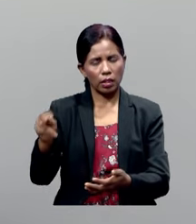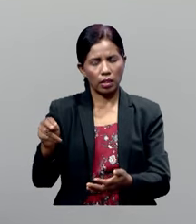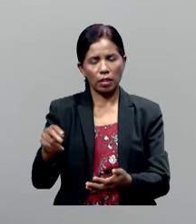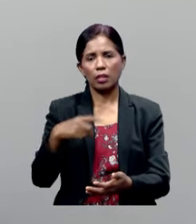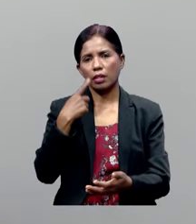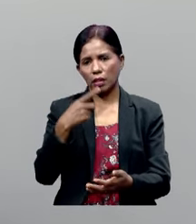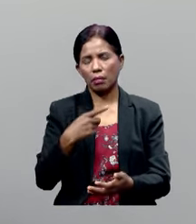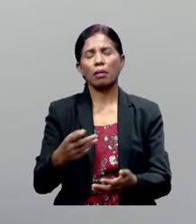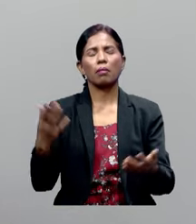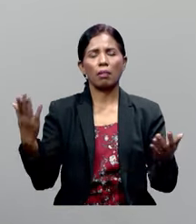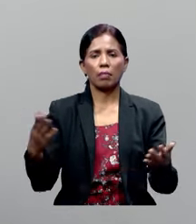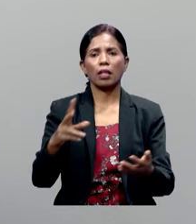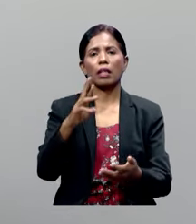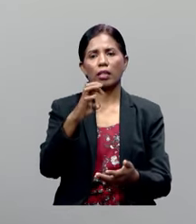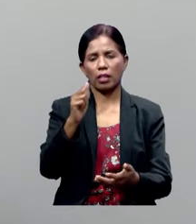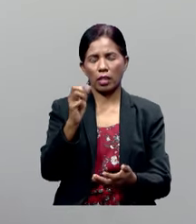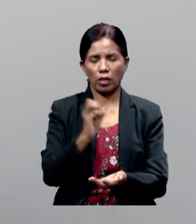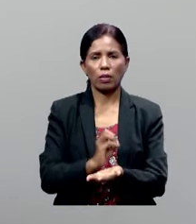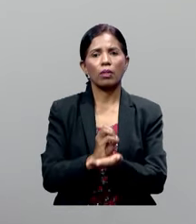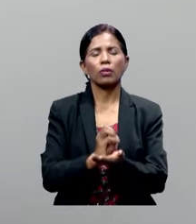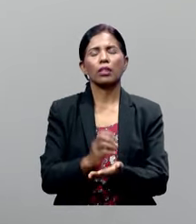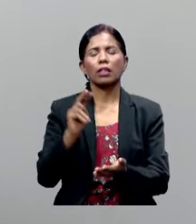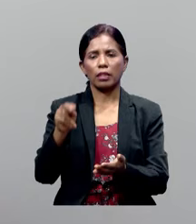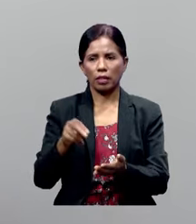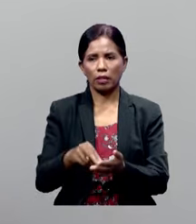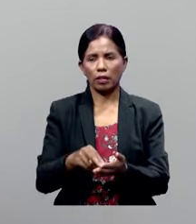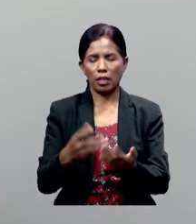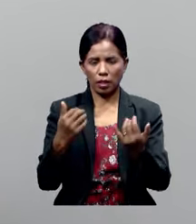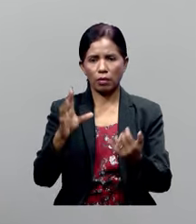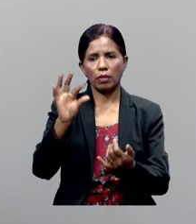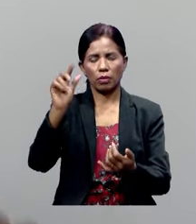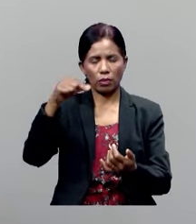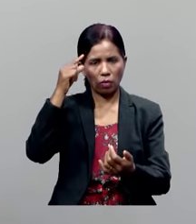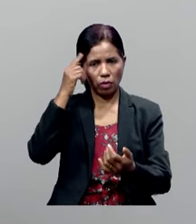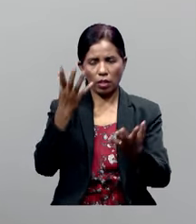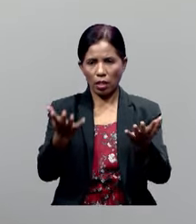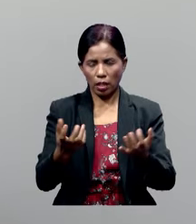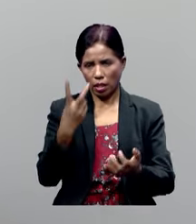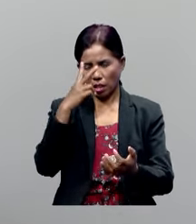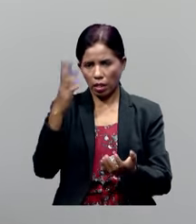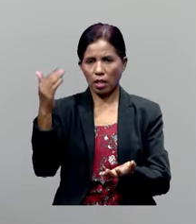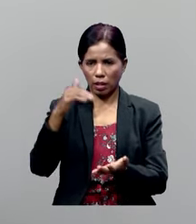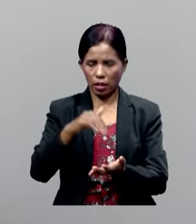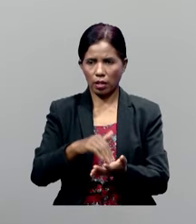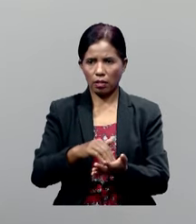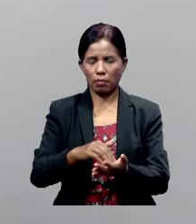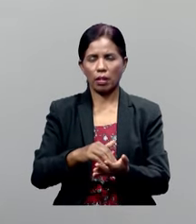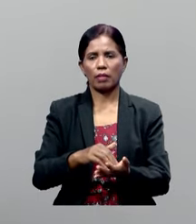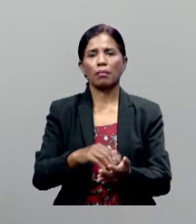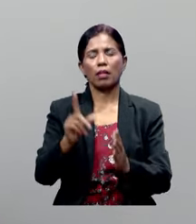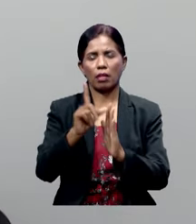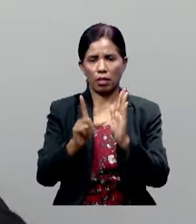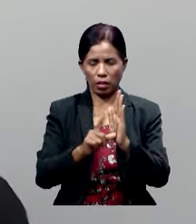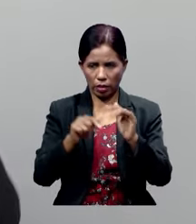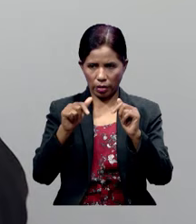nian la consegue to ine mak nono gobierno hare kata hakara halo redefinisaun ba konseitu ne